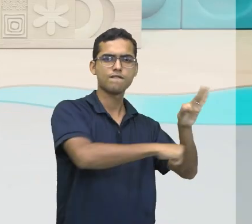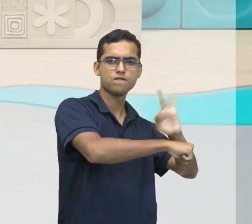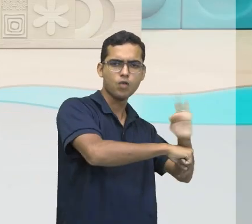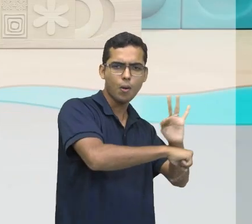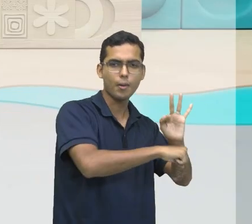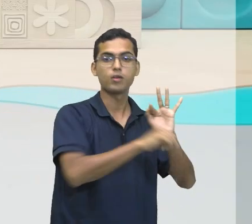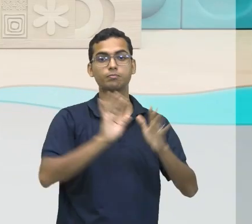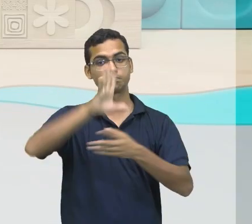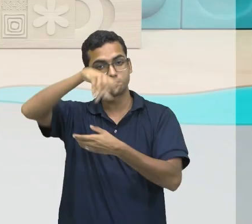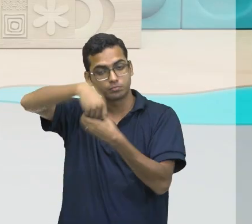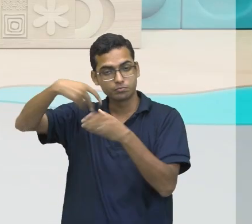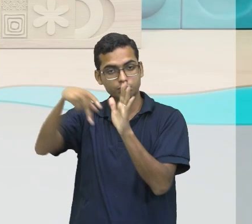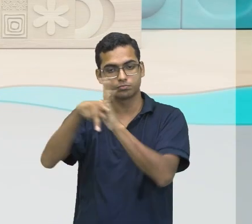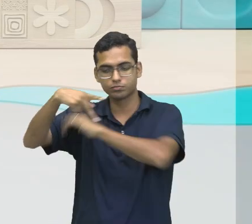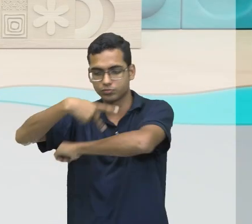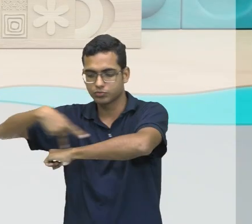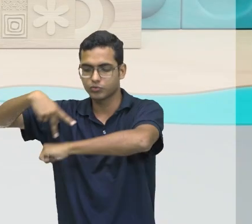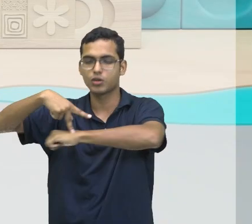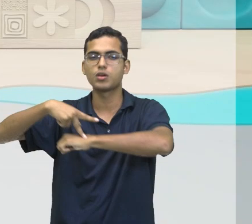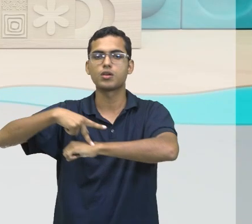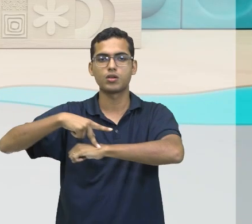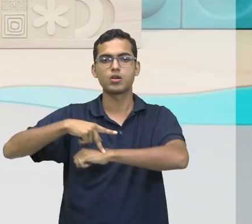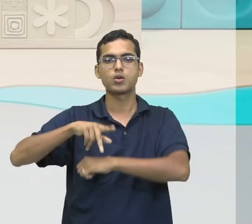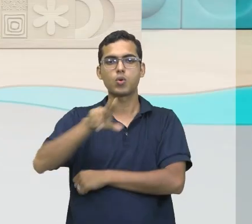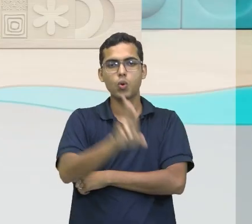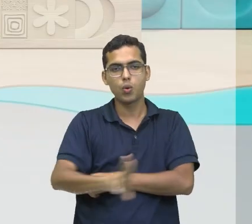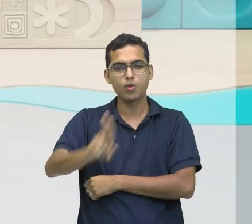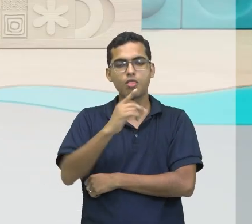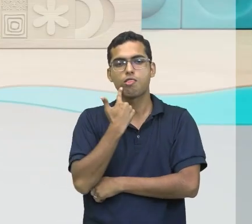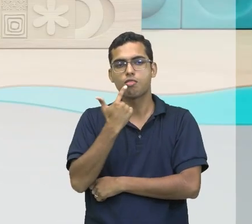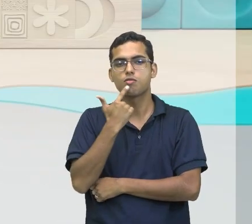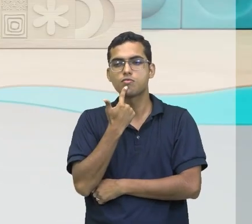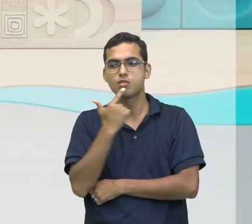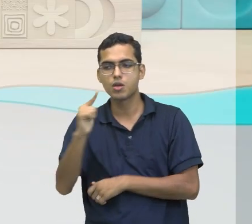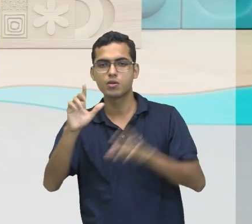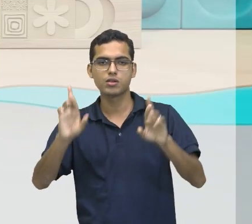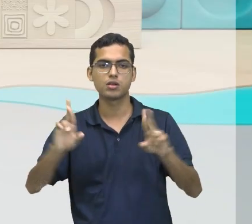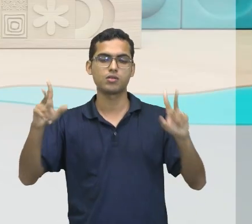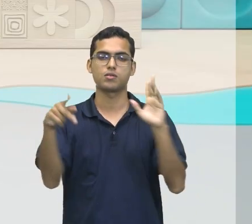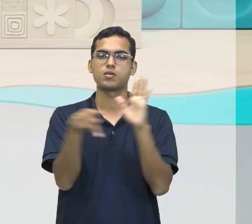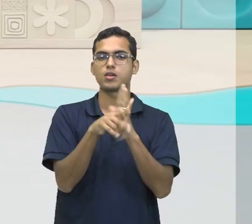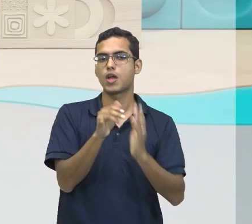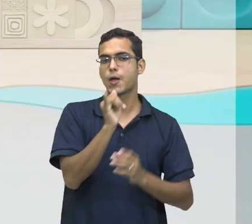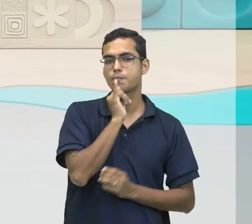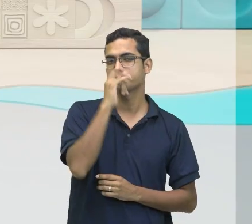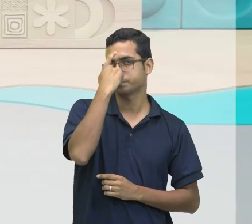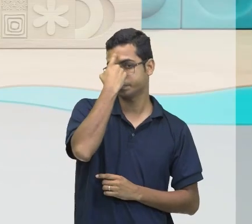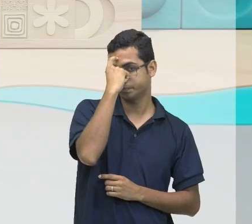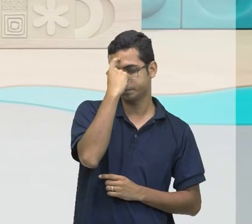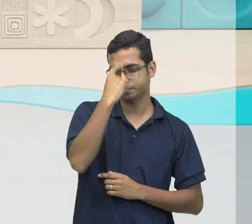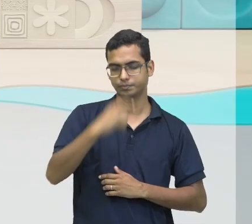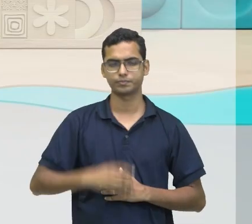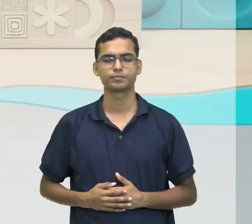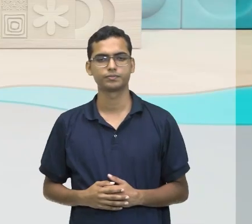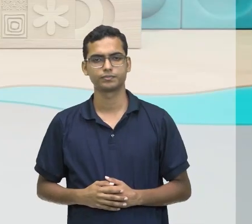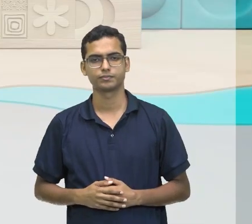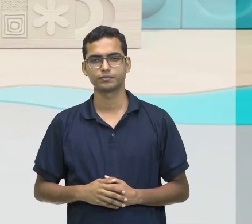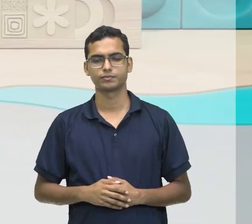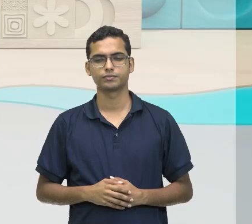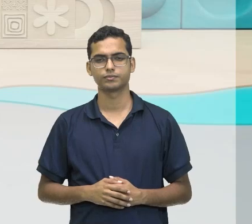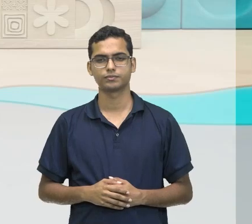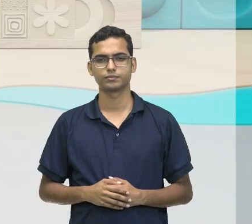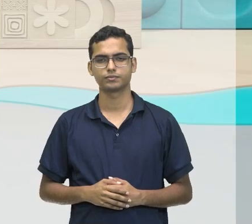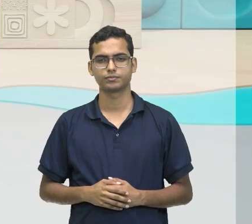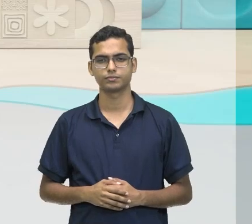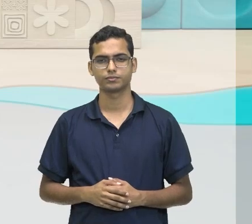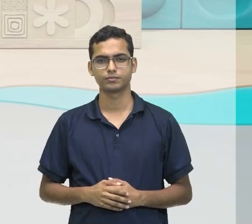do país, as pessoas costumam falar outras línguas. É o caso da Índia, por exemplo. Aí nesse país, né, nesse Outer Circle, né, que é esse círculo mais externo,